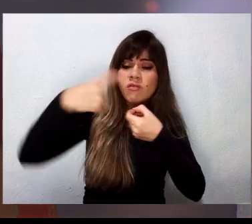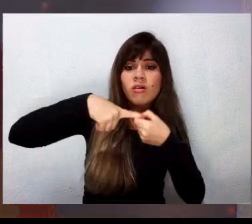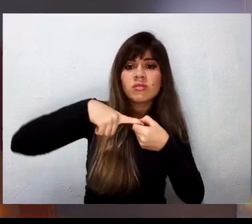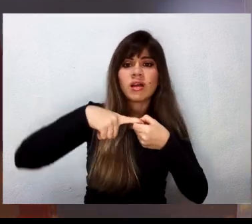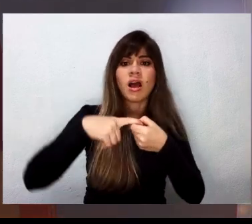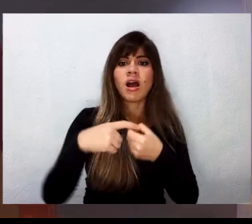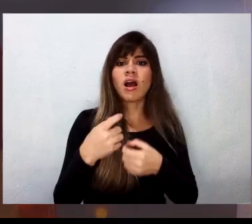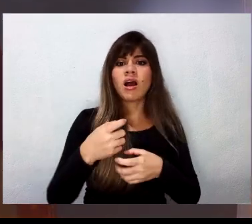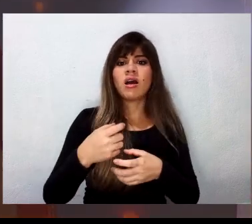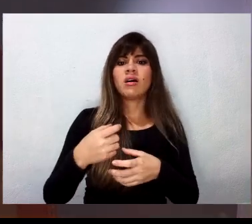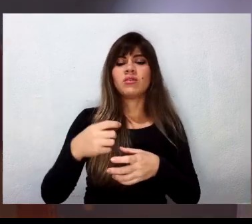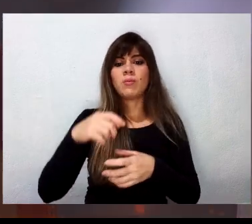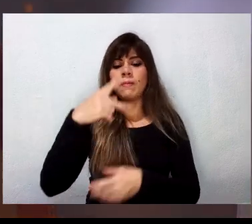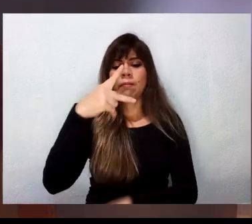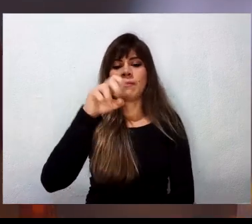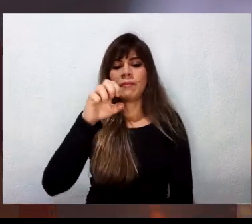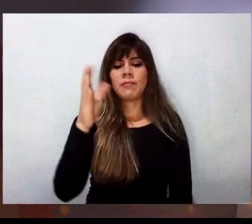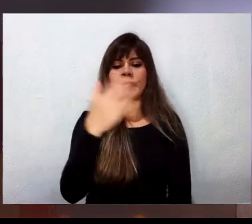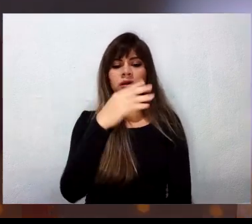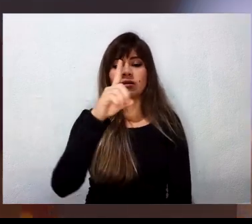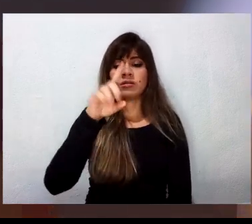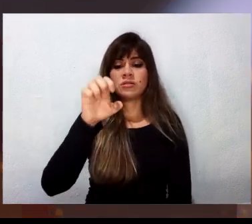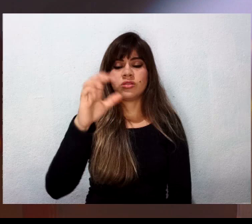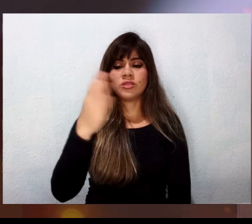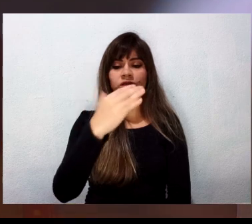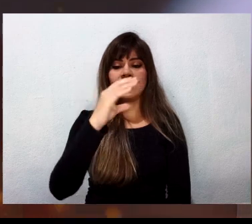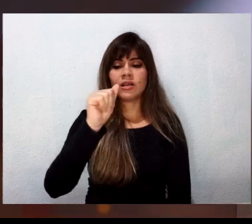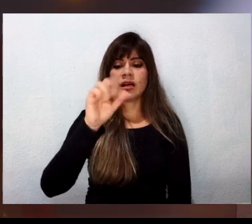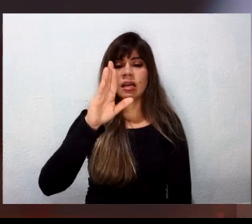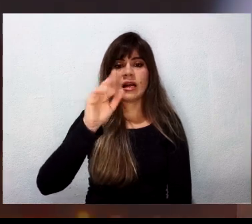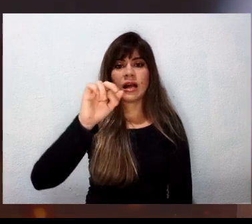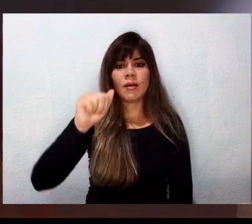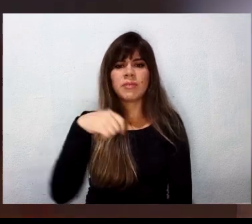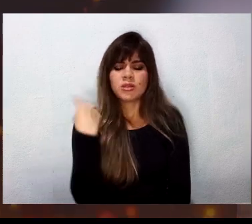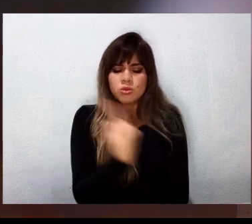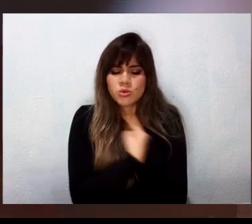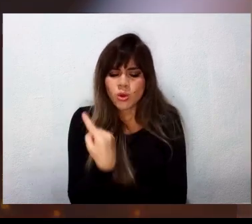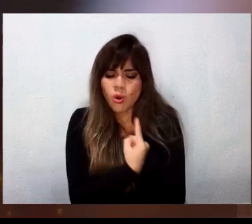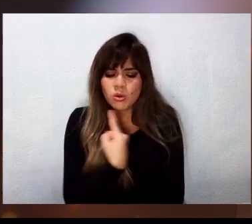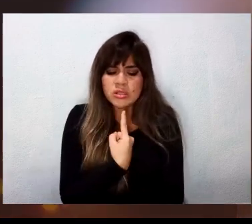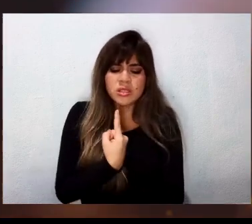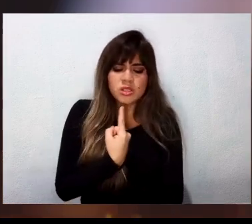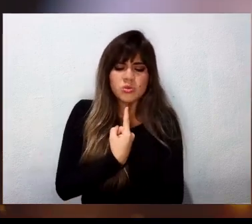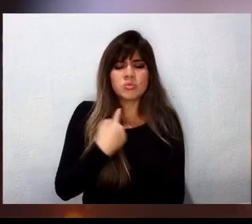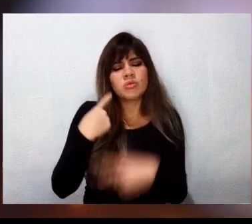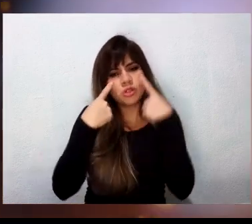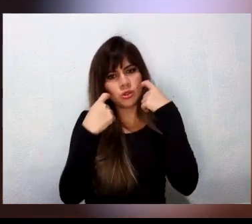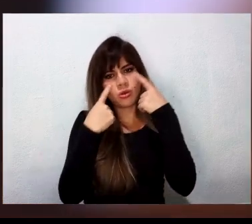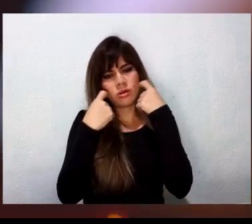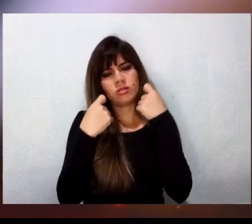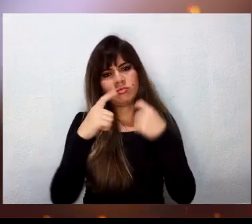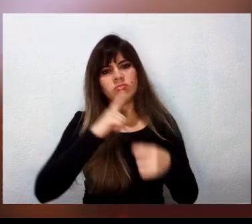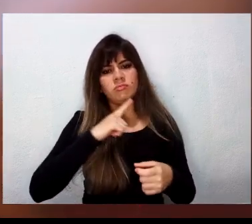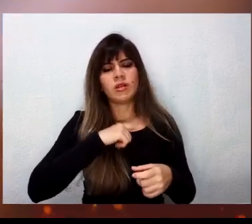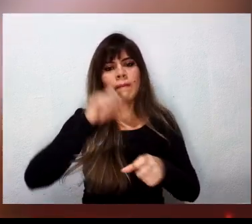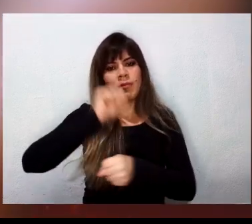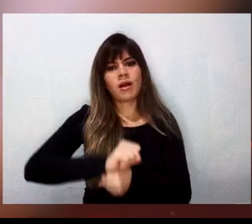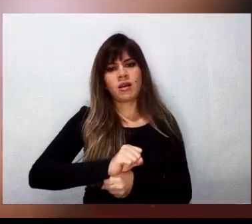que retornara segurando um pé de cabra inútil e estava parado sobre as cinzas, sozinho e chorando.